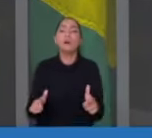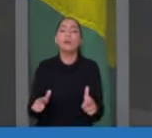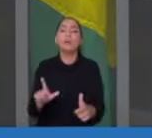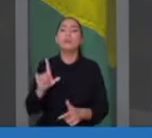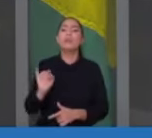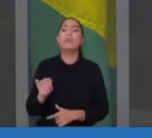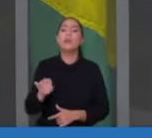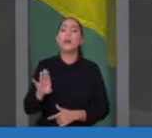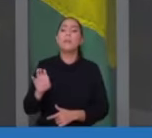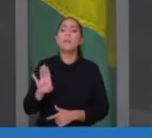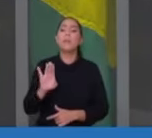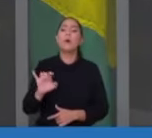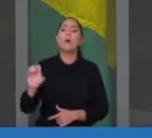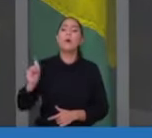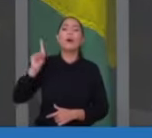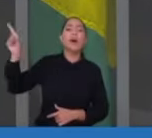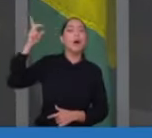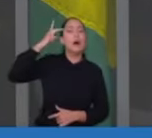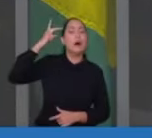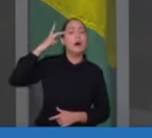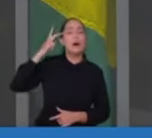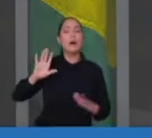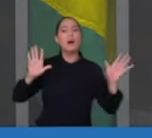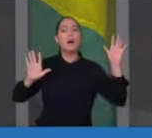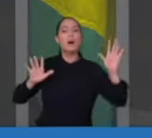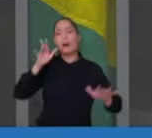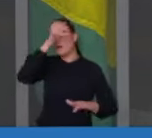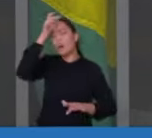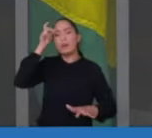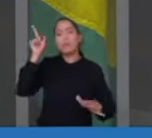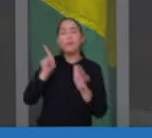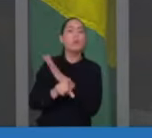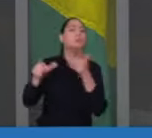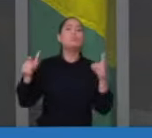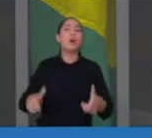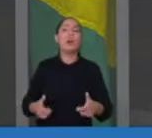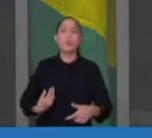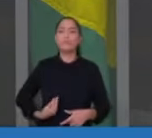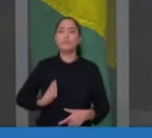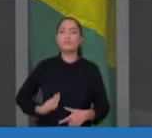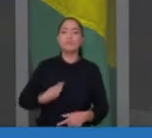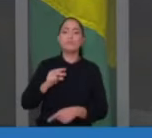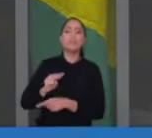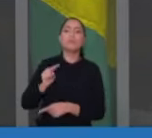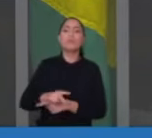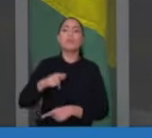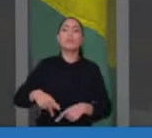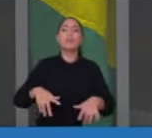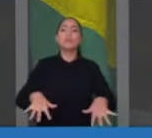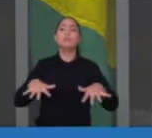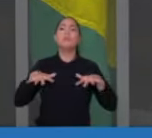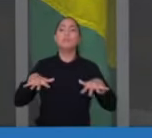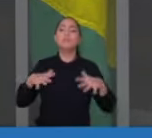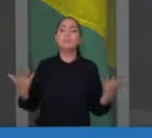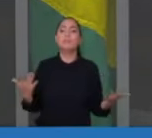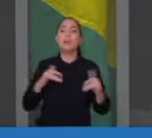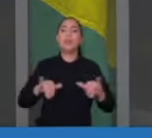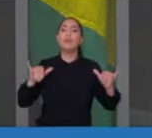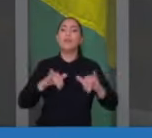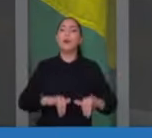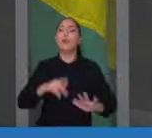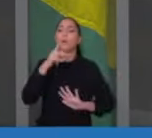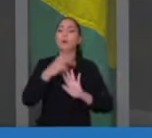que é pré-candidato a prefeito da cidade de São Paulo, para defender os motoristas de aplicativo, para defender os entregadores aqui no plenário, para dizer que vai barrar esse projeto,